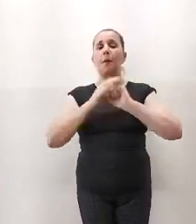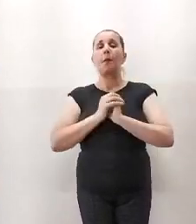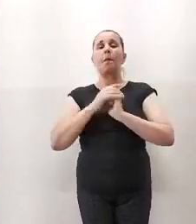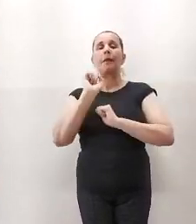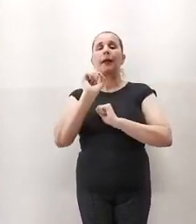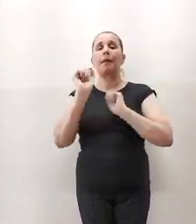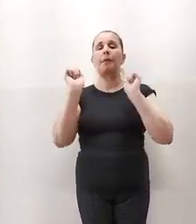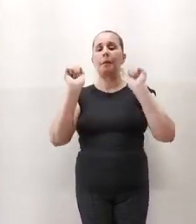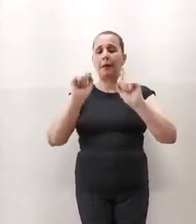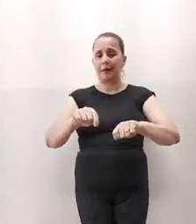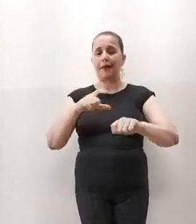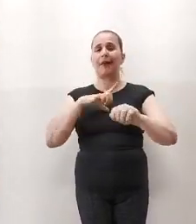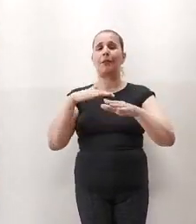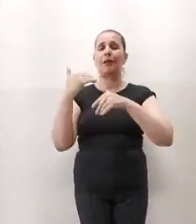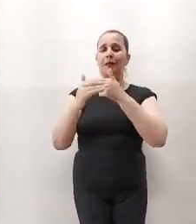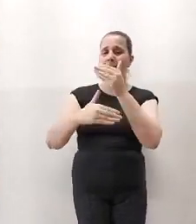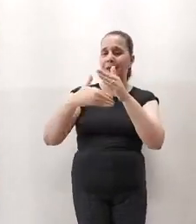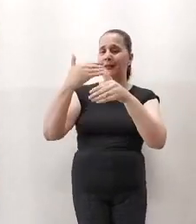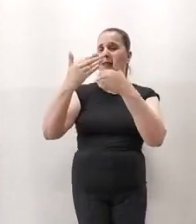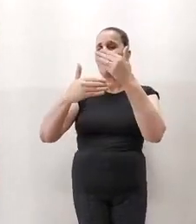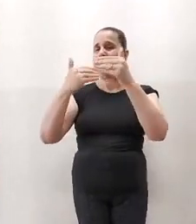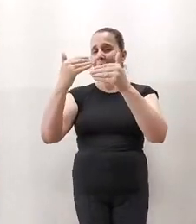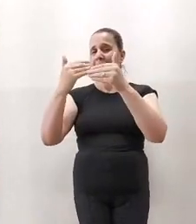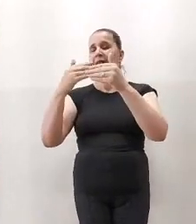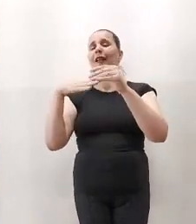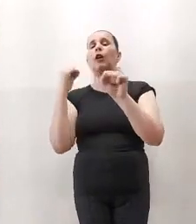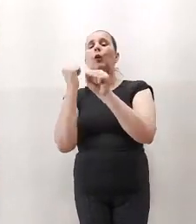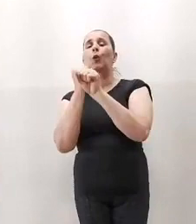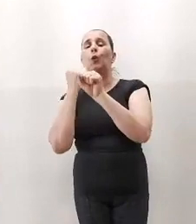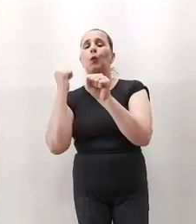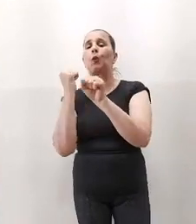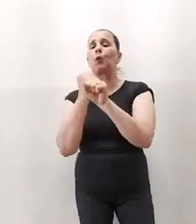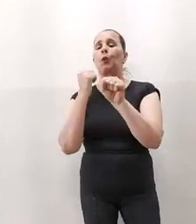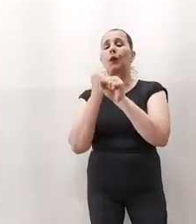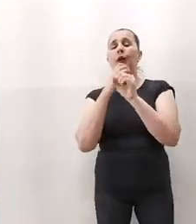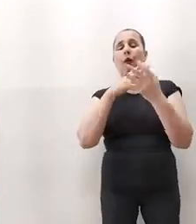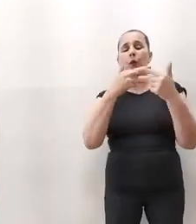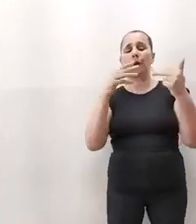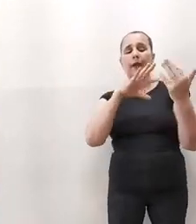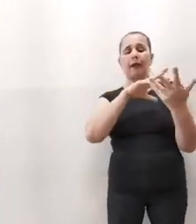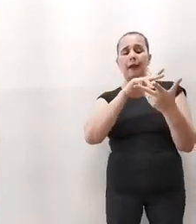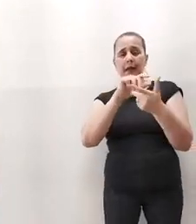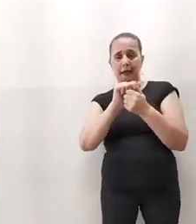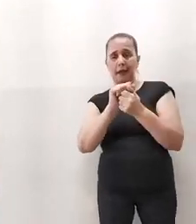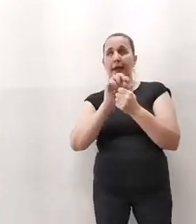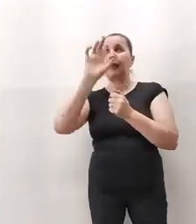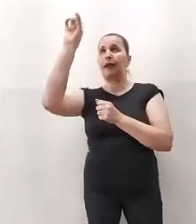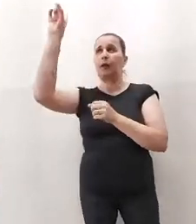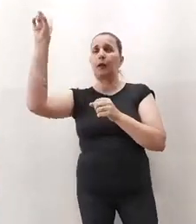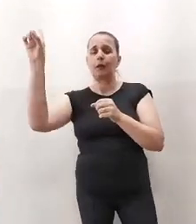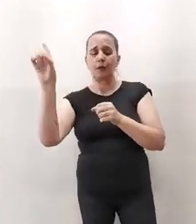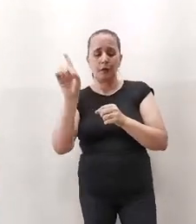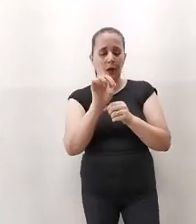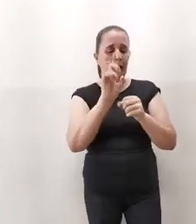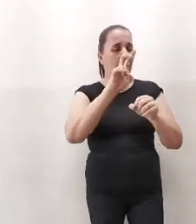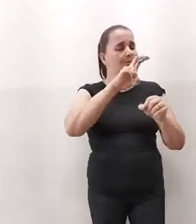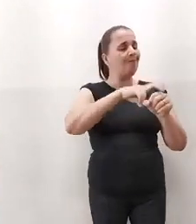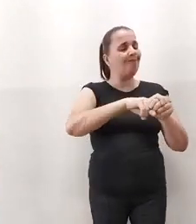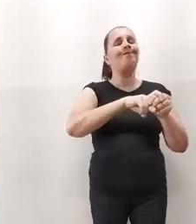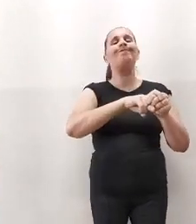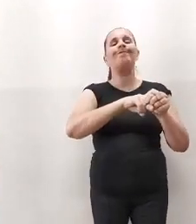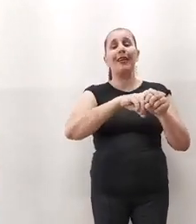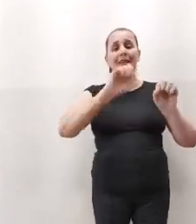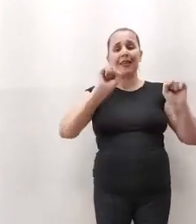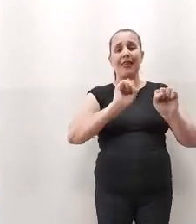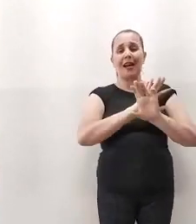que possamos caminhar e construir algo nesta terra onde Deus se assenta, irmãos, onde sua